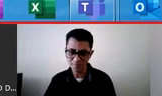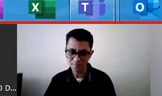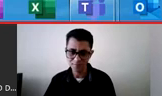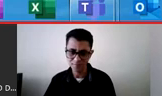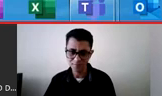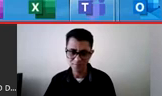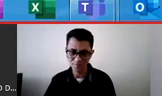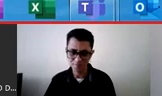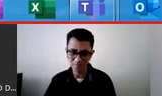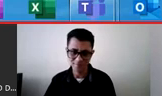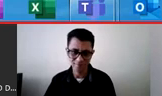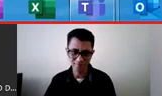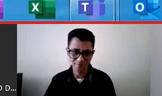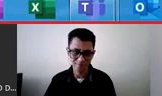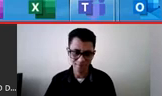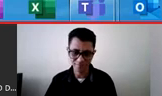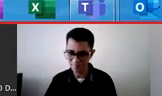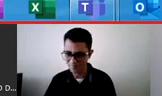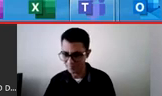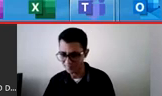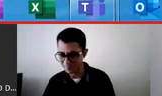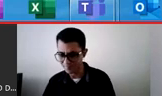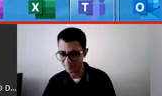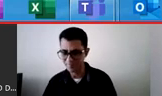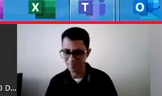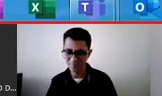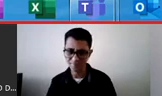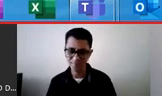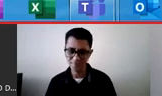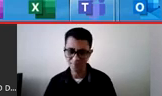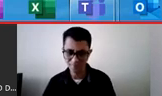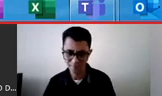Agora eu vou parar de falar. Não, tranquilo.